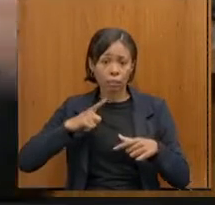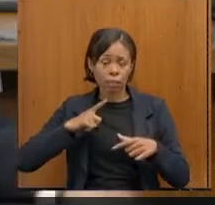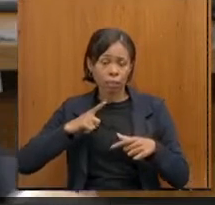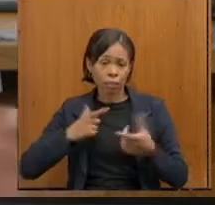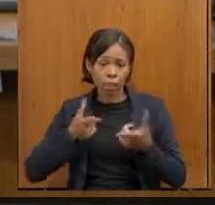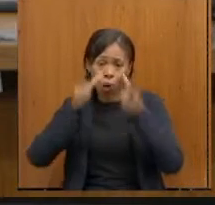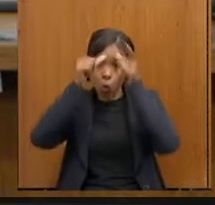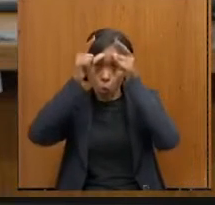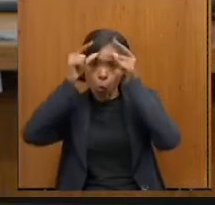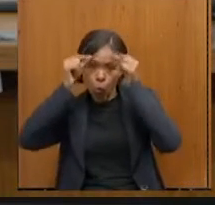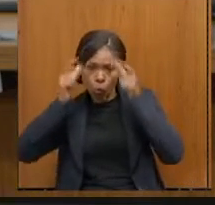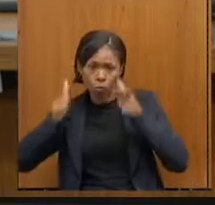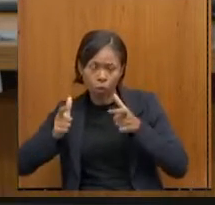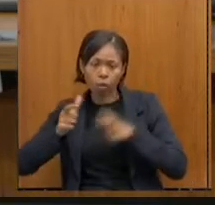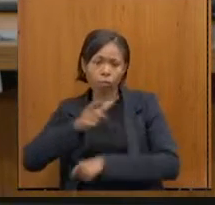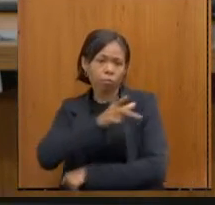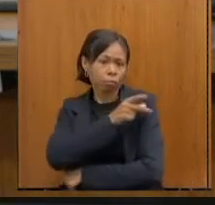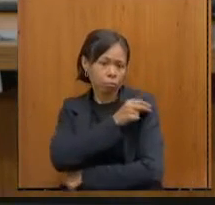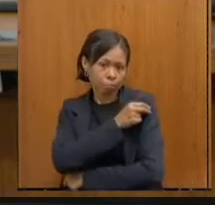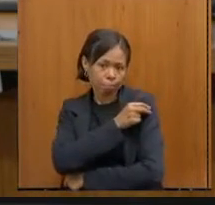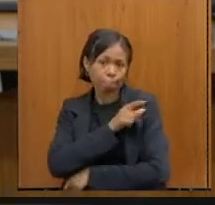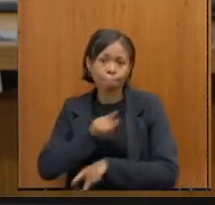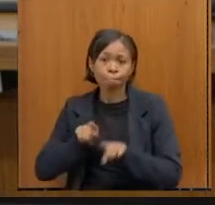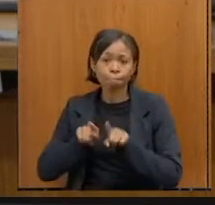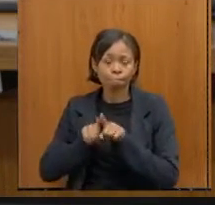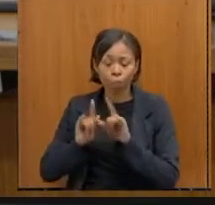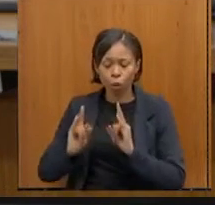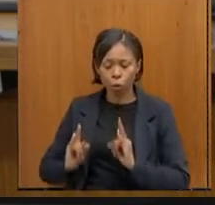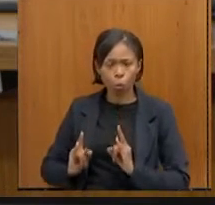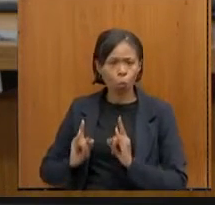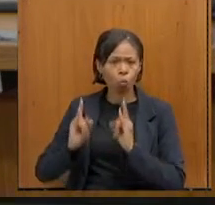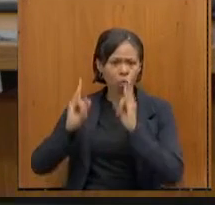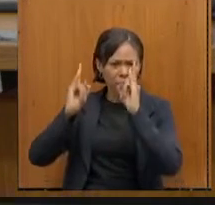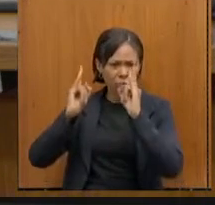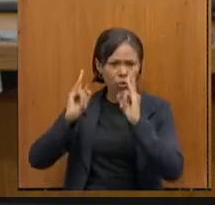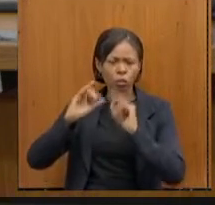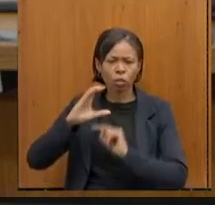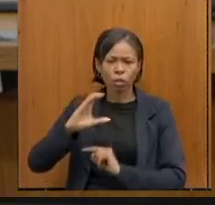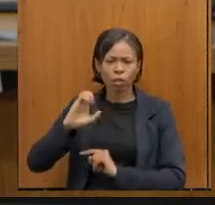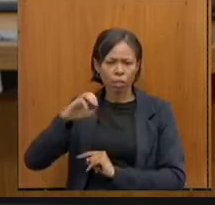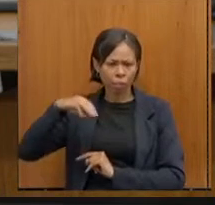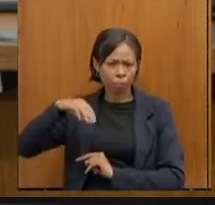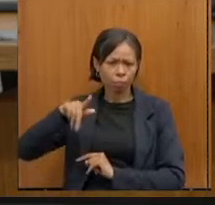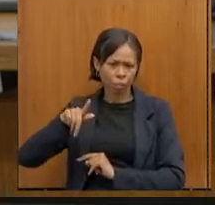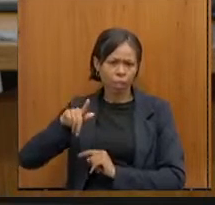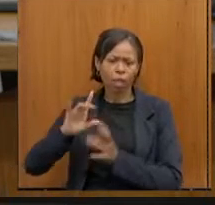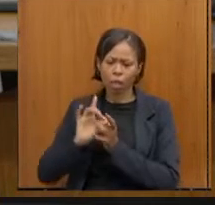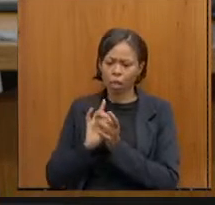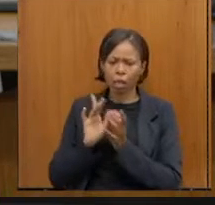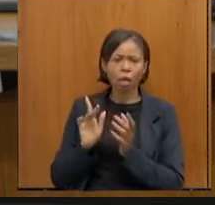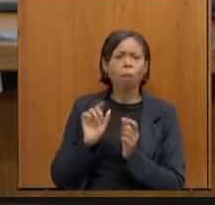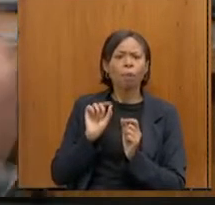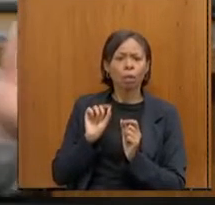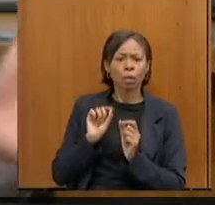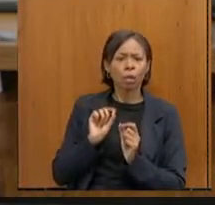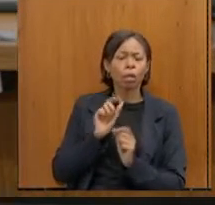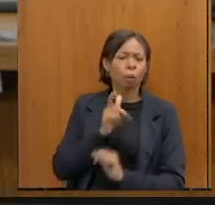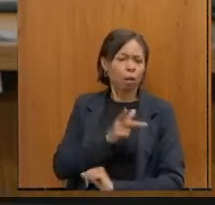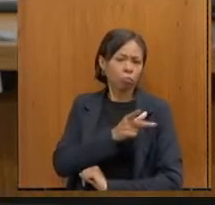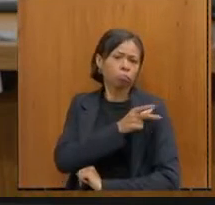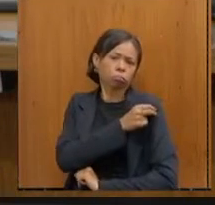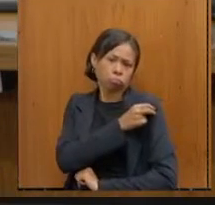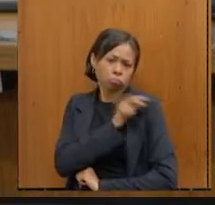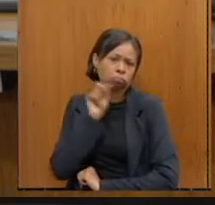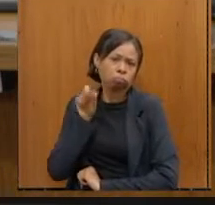os nossos prédios é disponibilizados como pontos de vacinação é além de